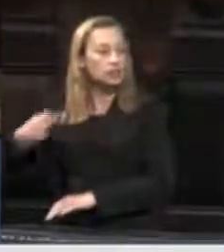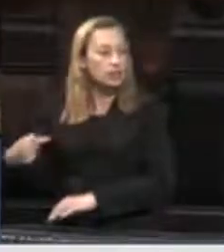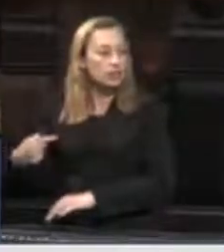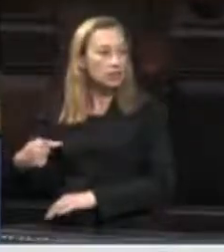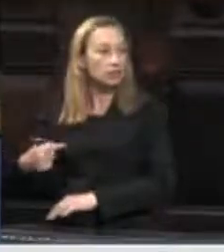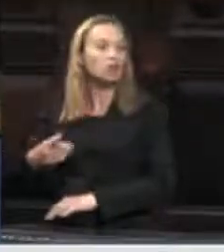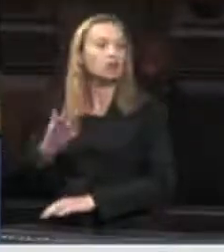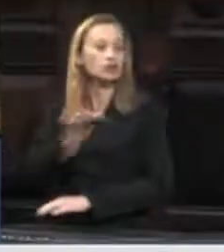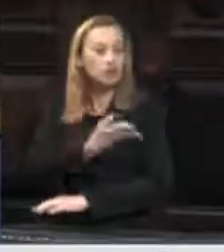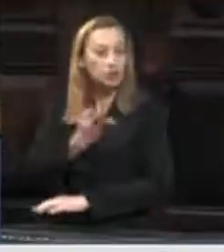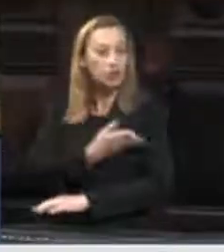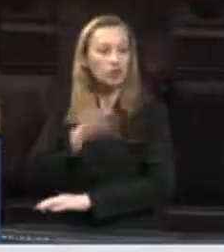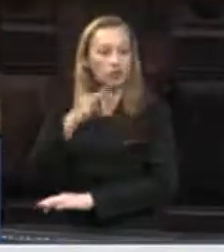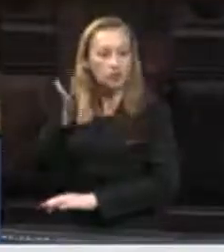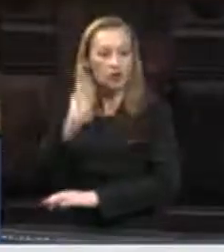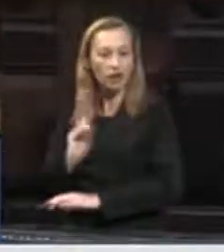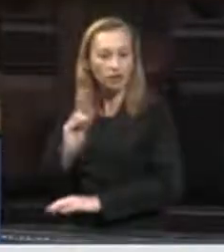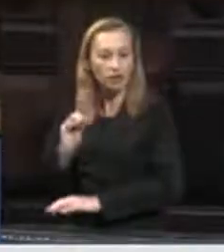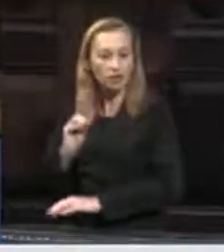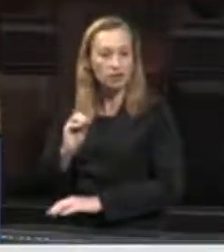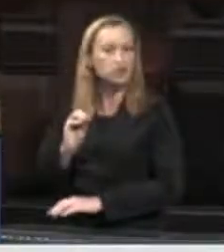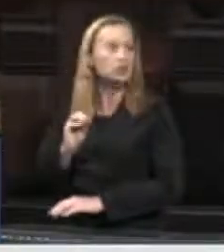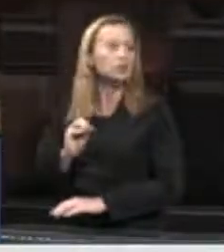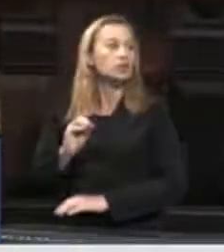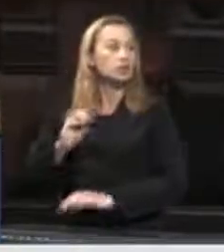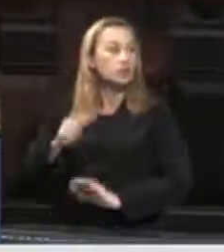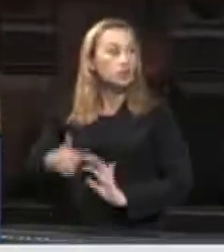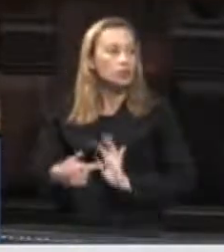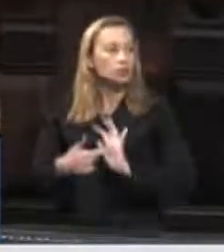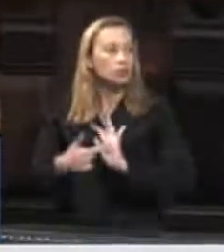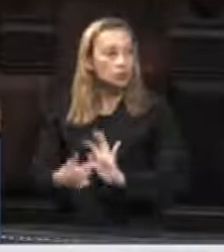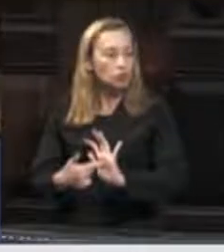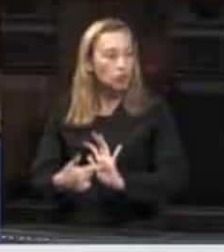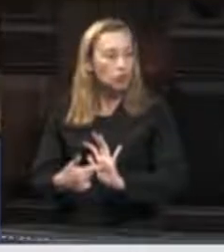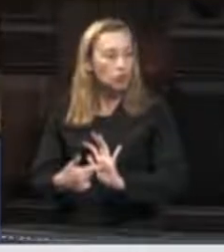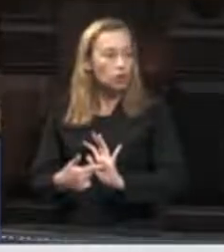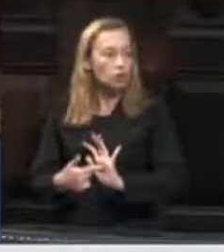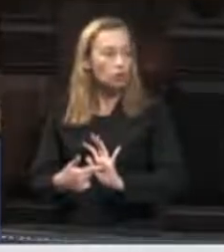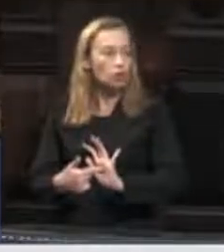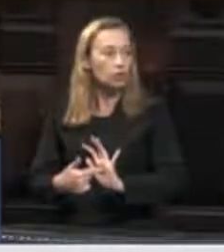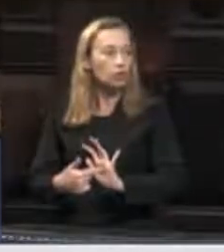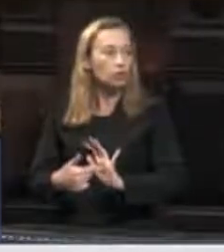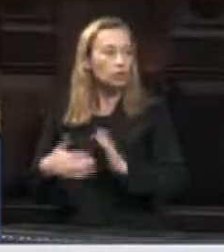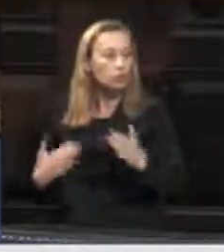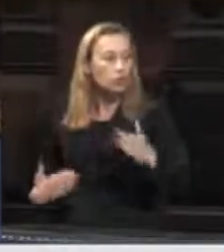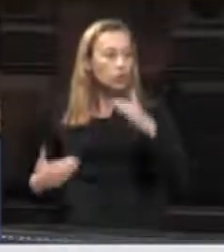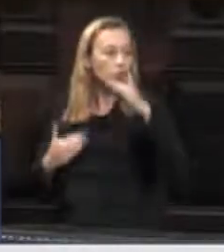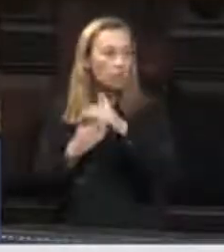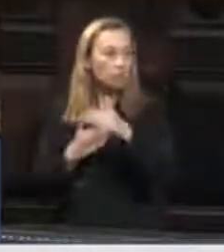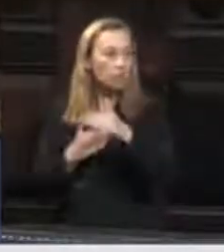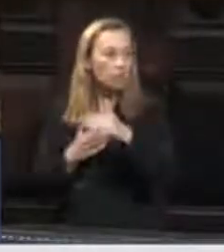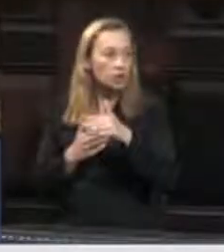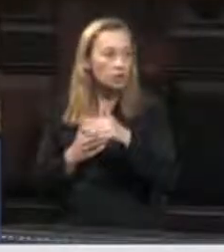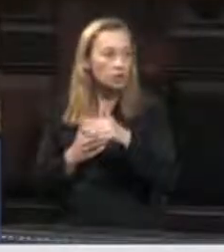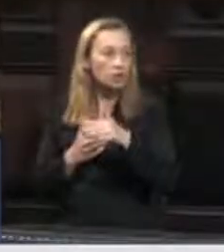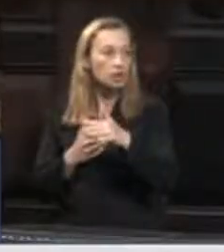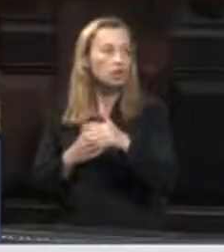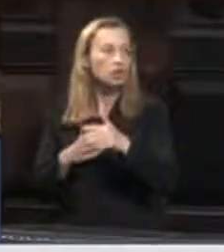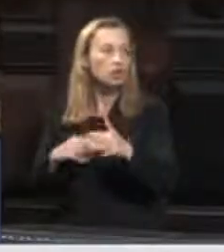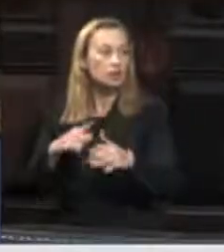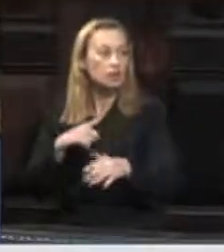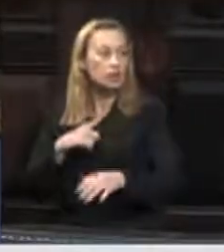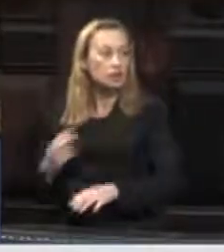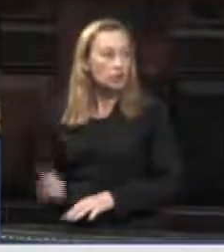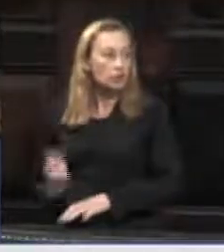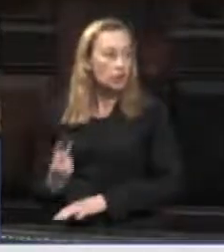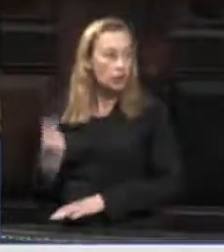Serafini, que impôs de forma absolutamente necessária um limite para as escorchantes tarifas do